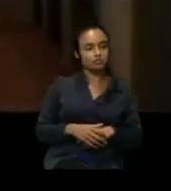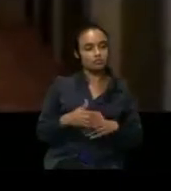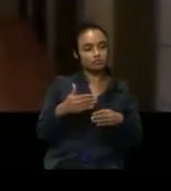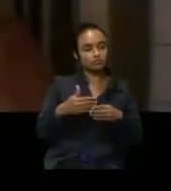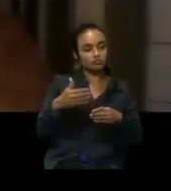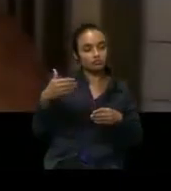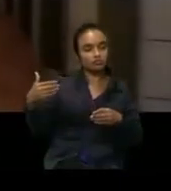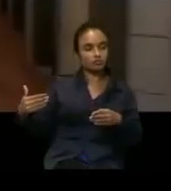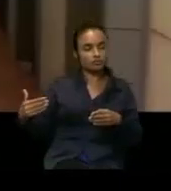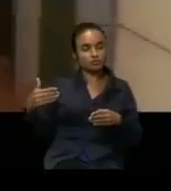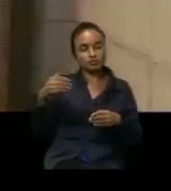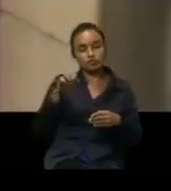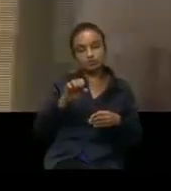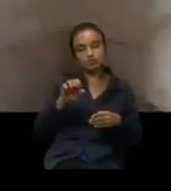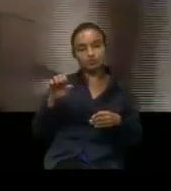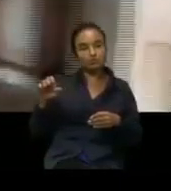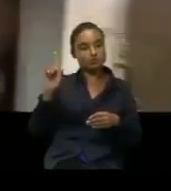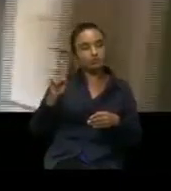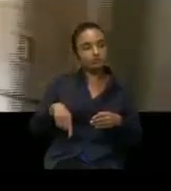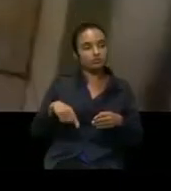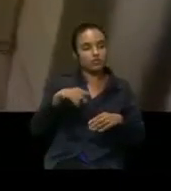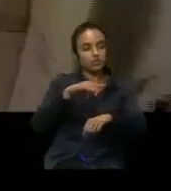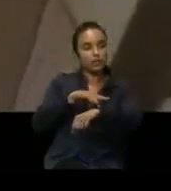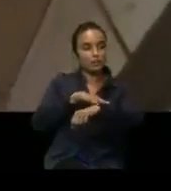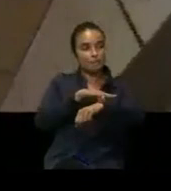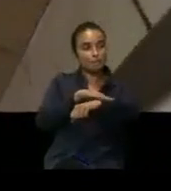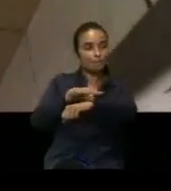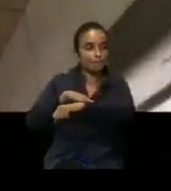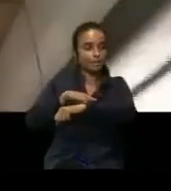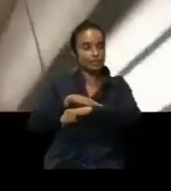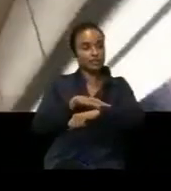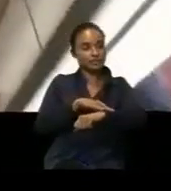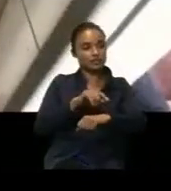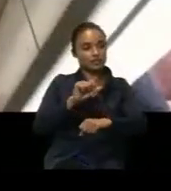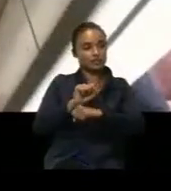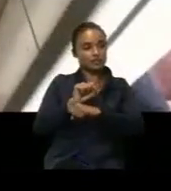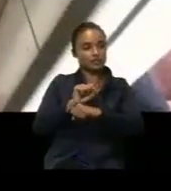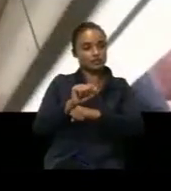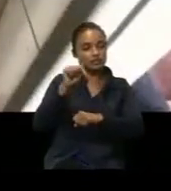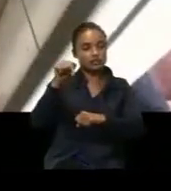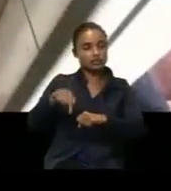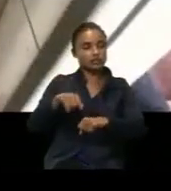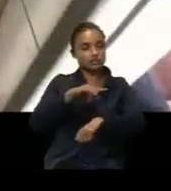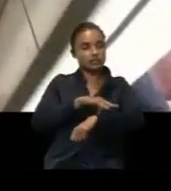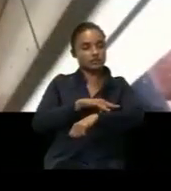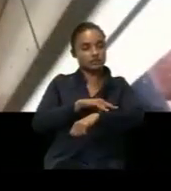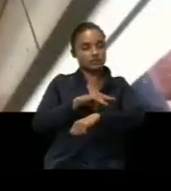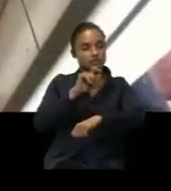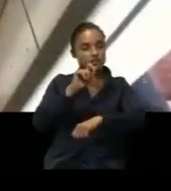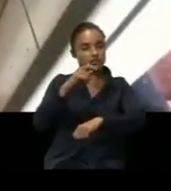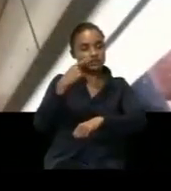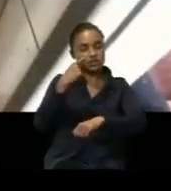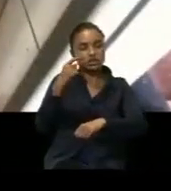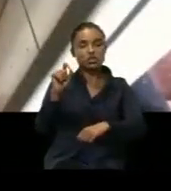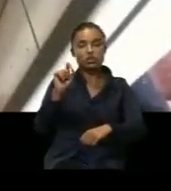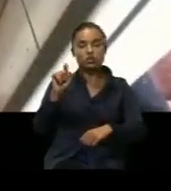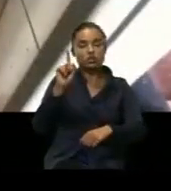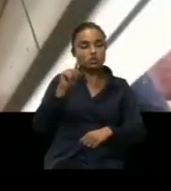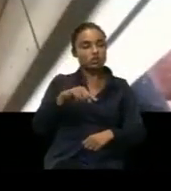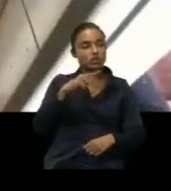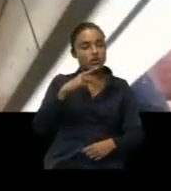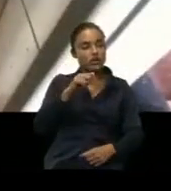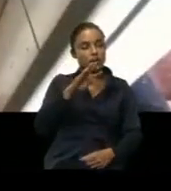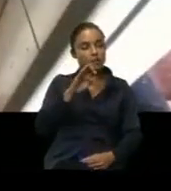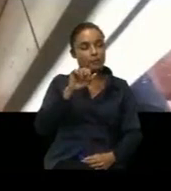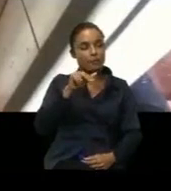dele, do lado esquerdo dele, o banheiro com... Aí, pausar o vídeo um pouquinho. Olha ali, que interessante. A patente,